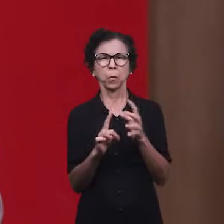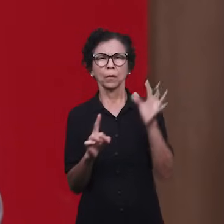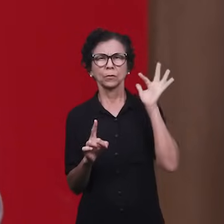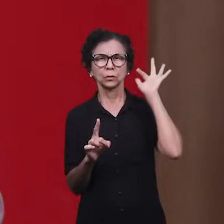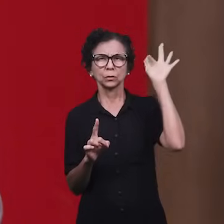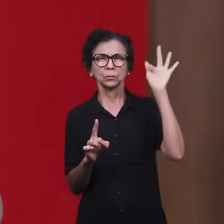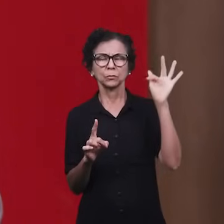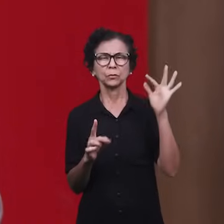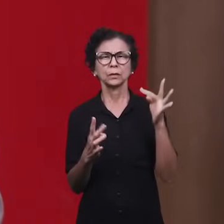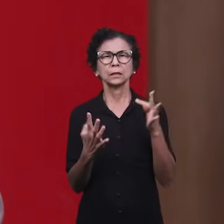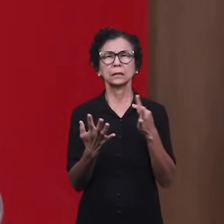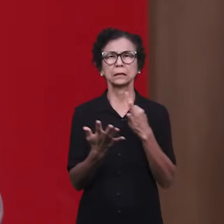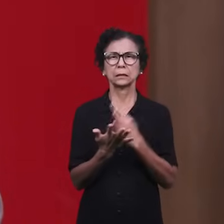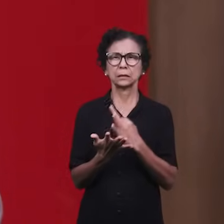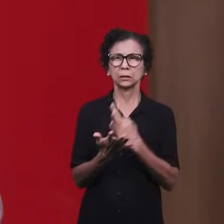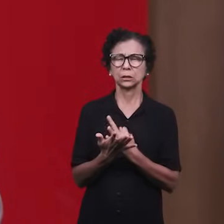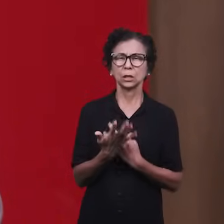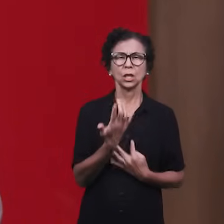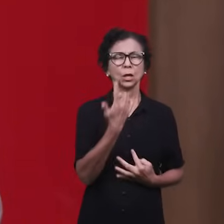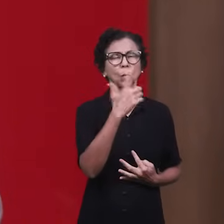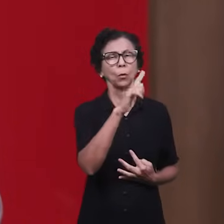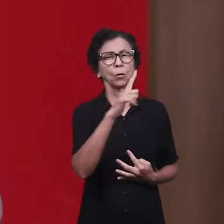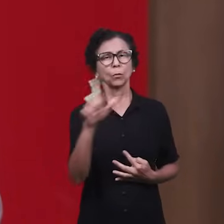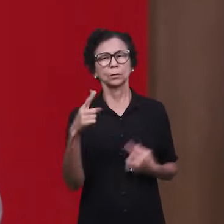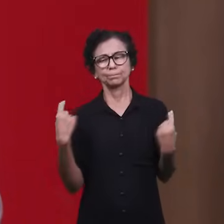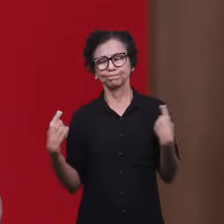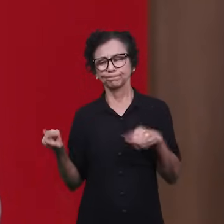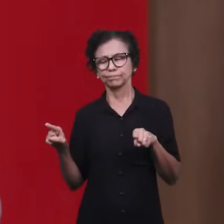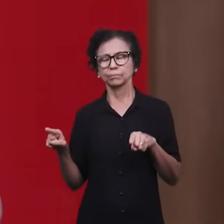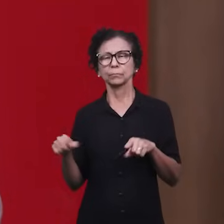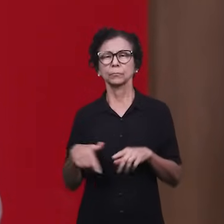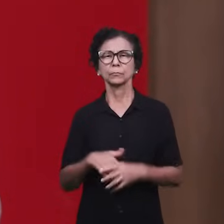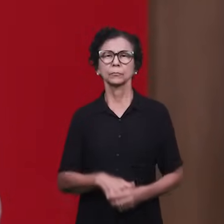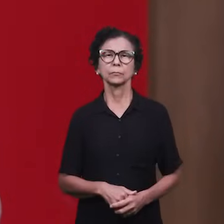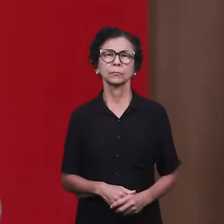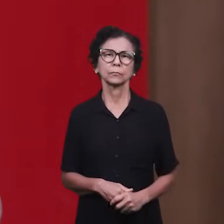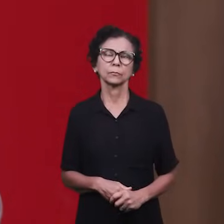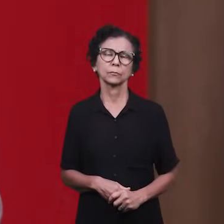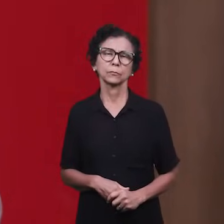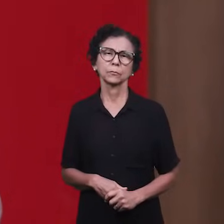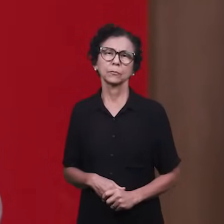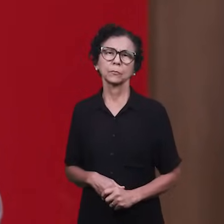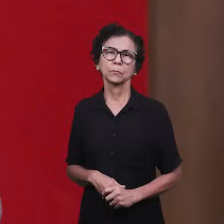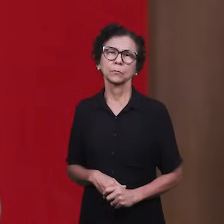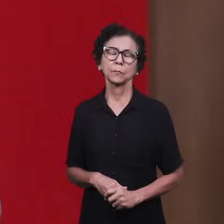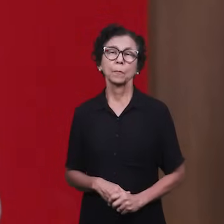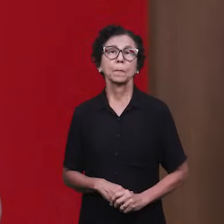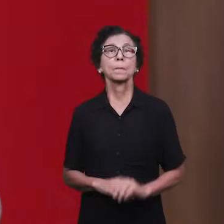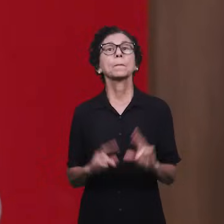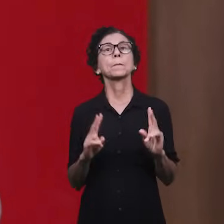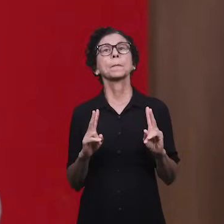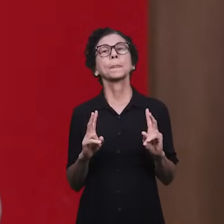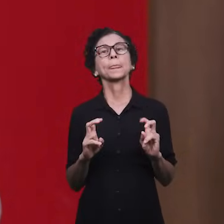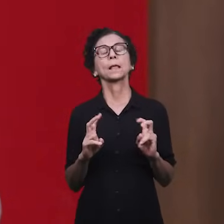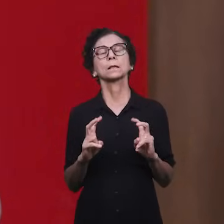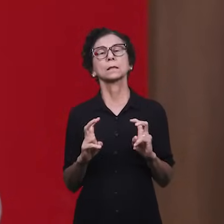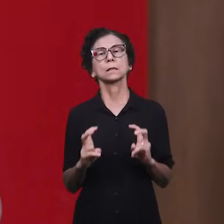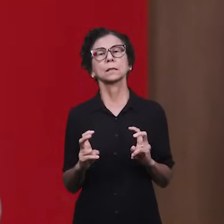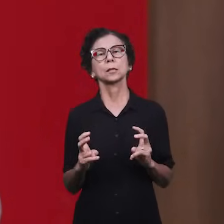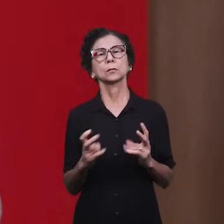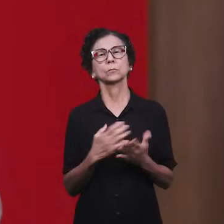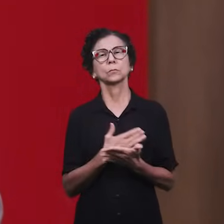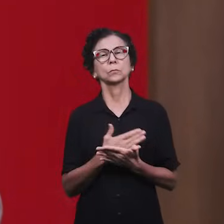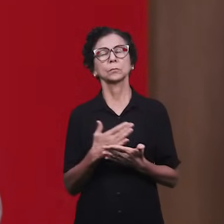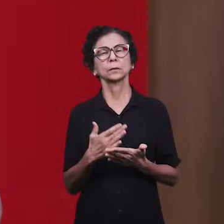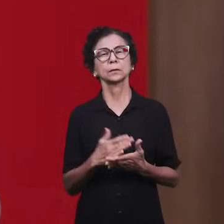além de outras perseguições que aconteceriam. E o assunto deste episódio que nós